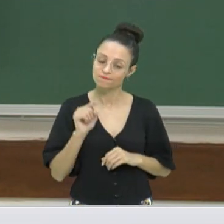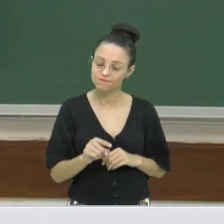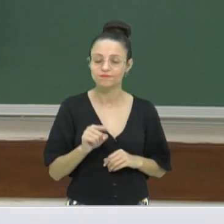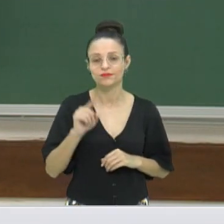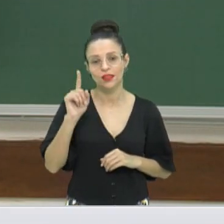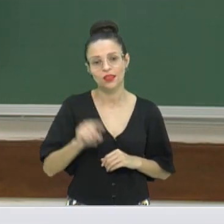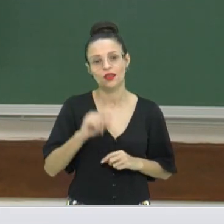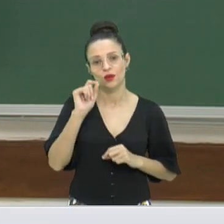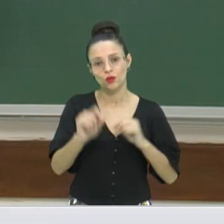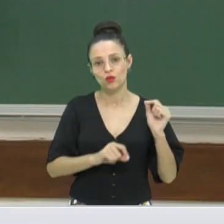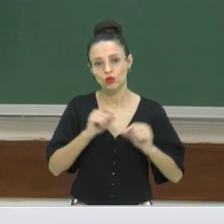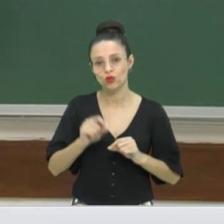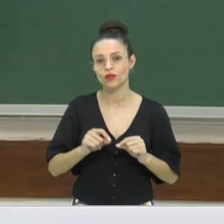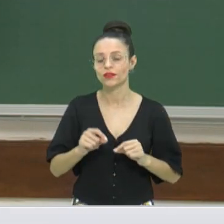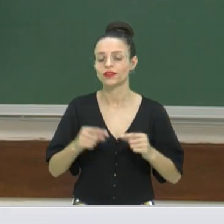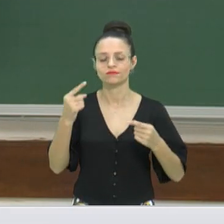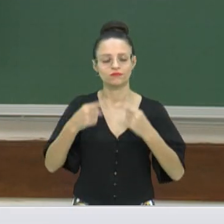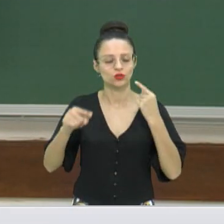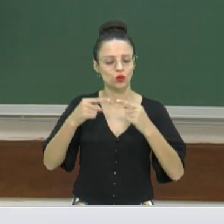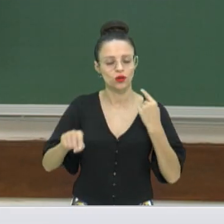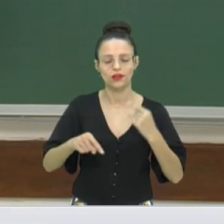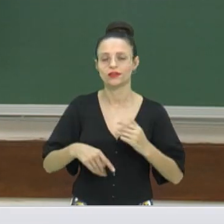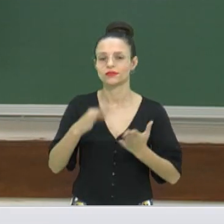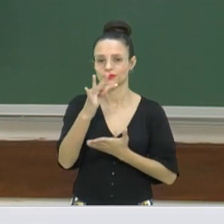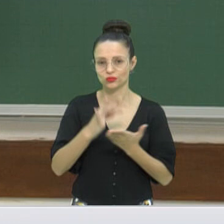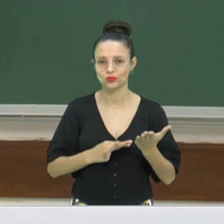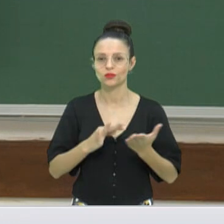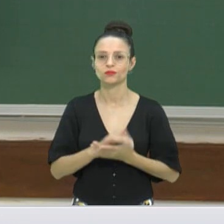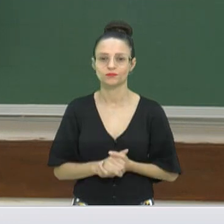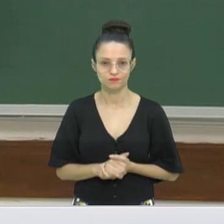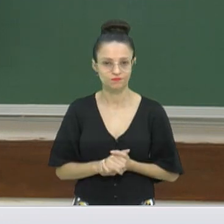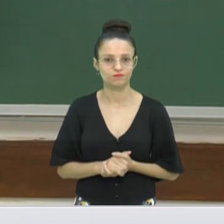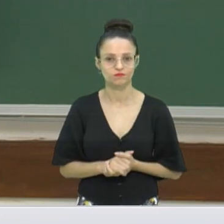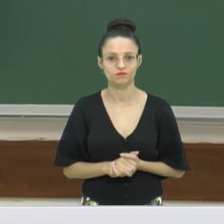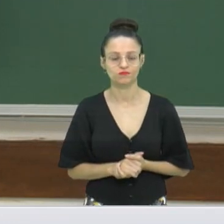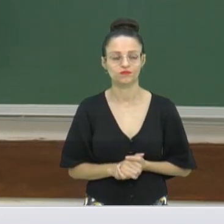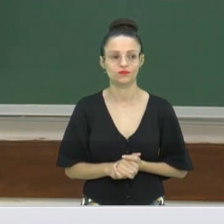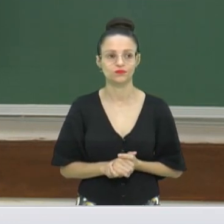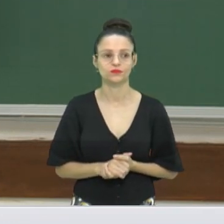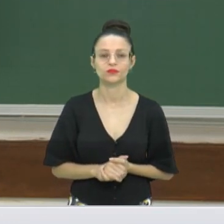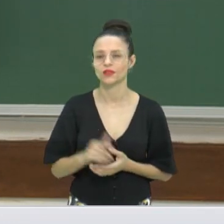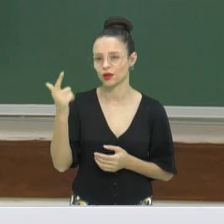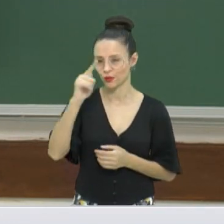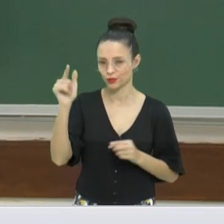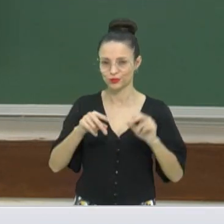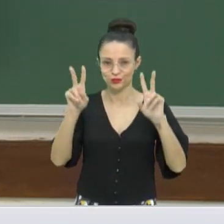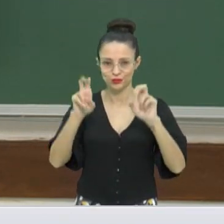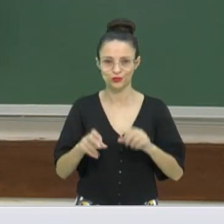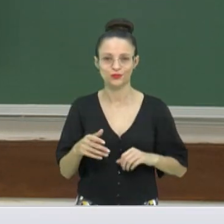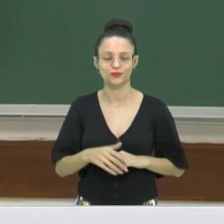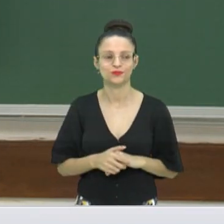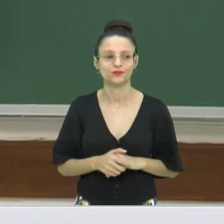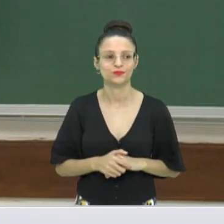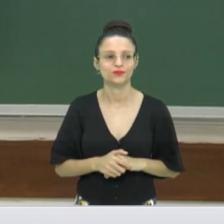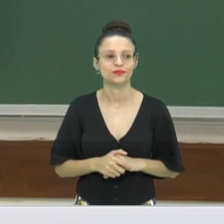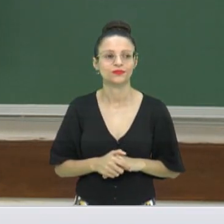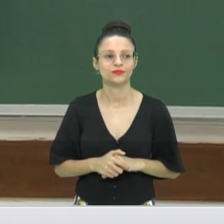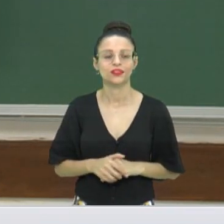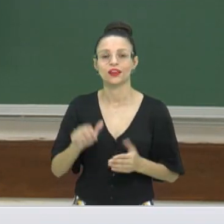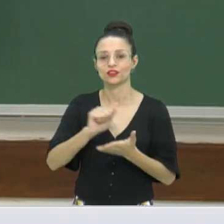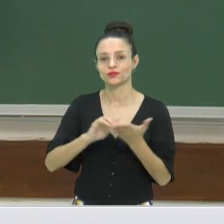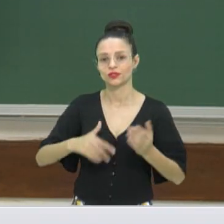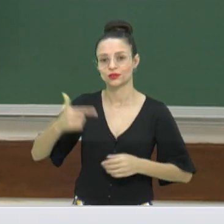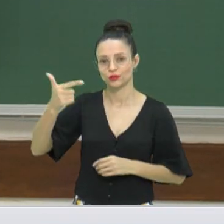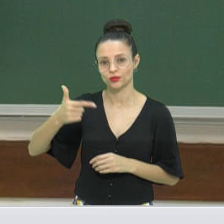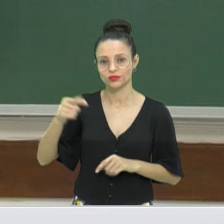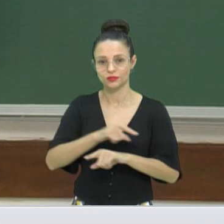nós vamos ter a incoerência textual, tá, pessoal? Mas isso é outro assunto, agora que a professora lembrou.